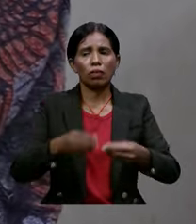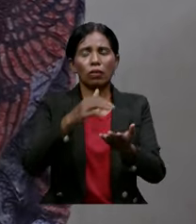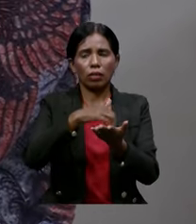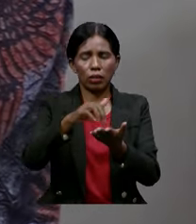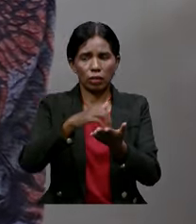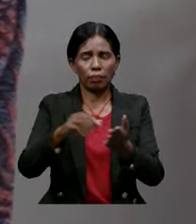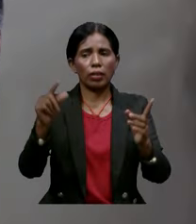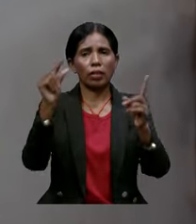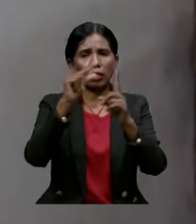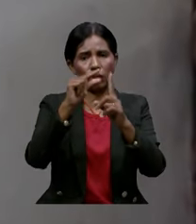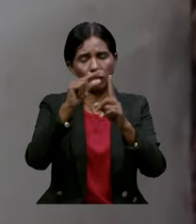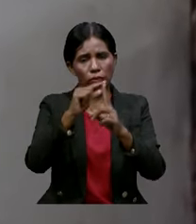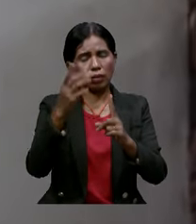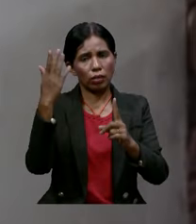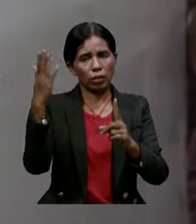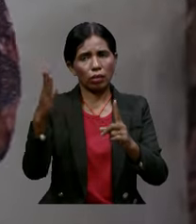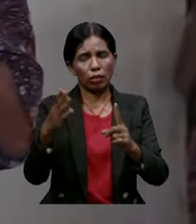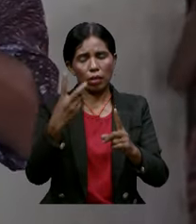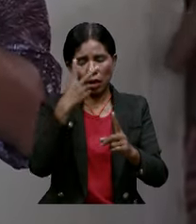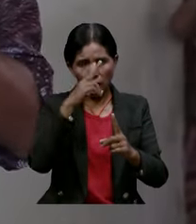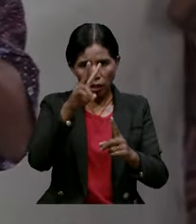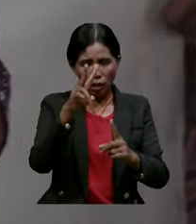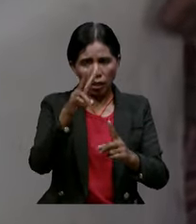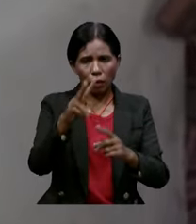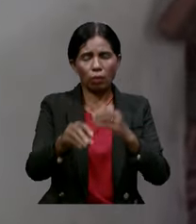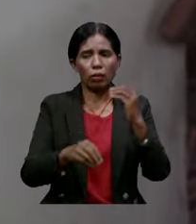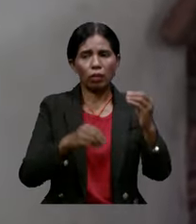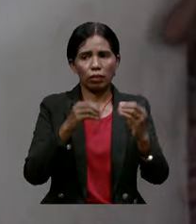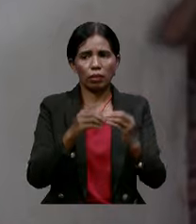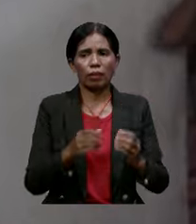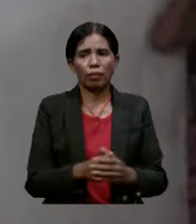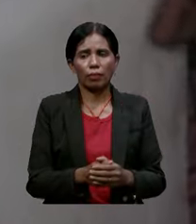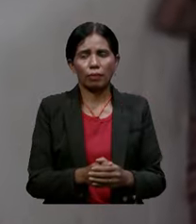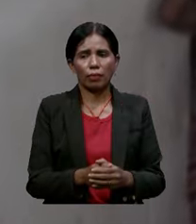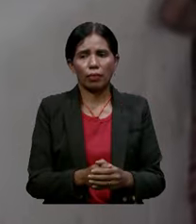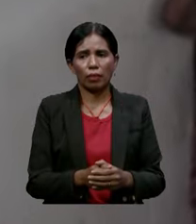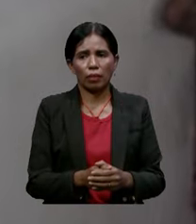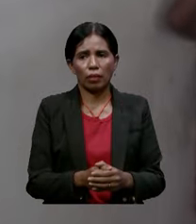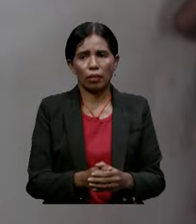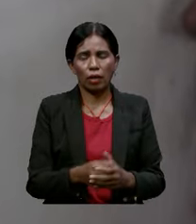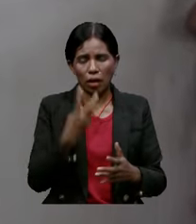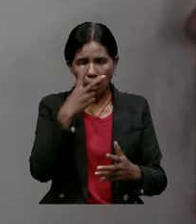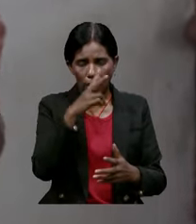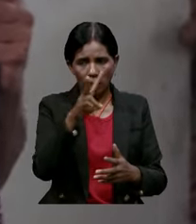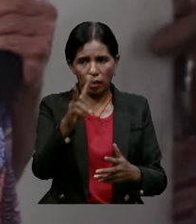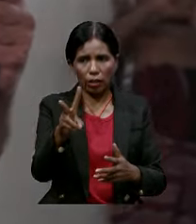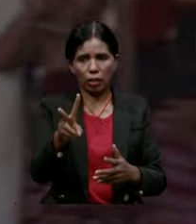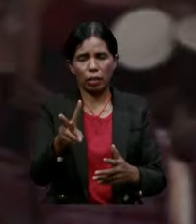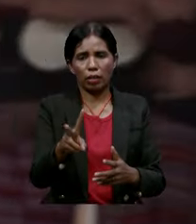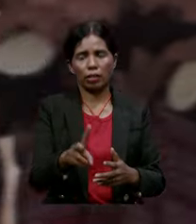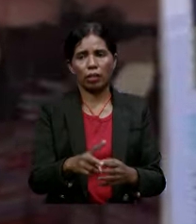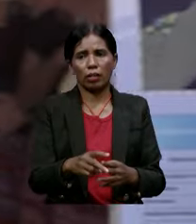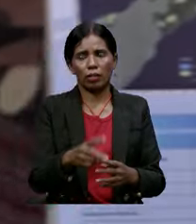para devolver a prospeção. Prospeção não é de barba. Atu hari